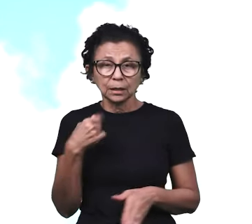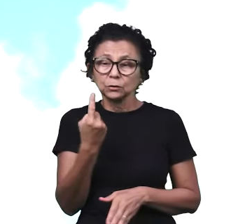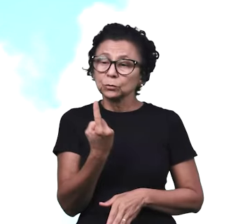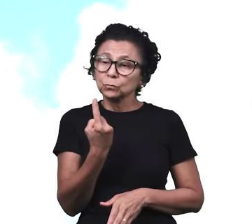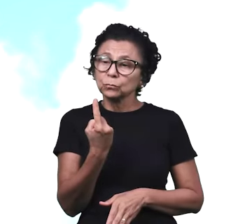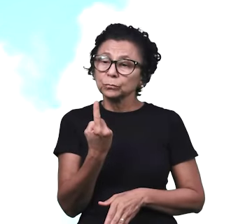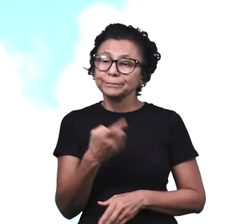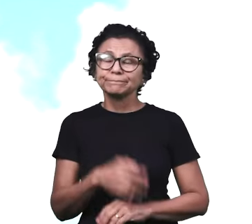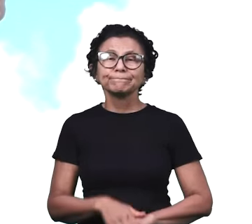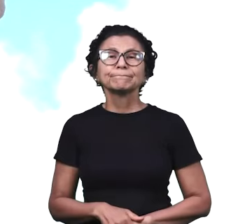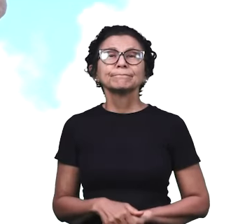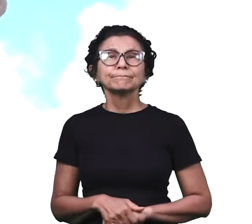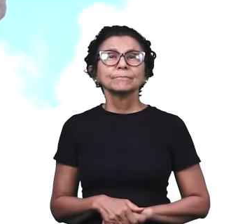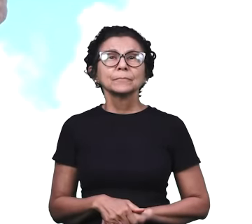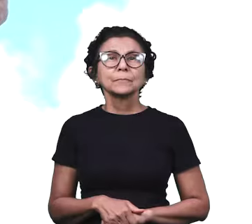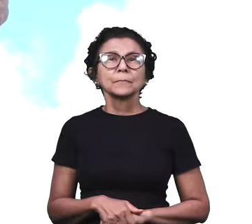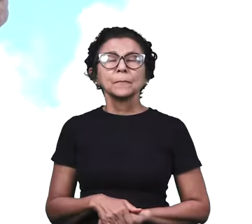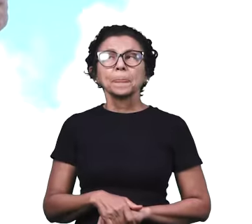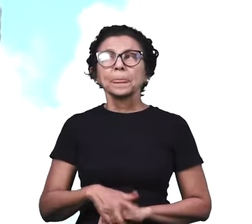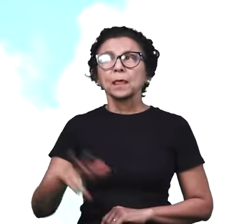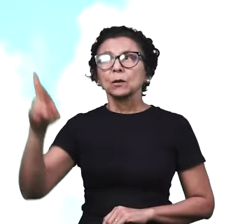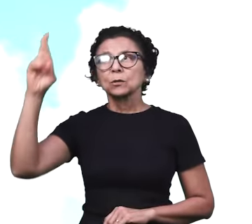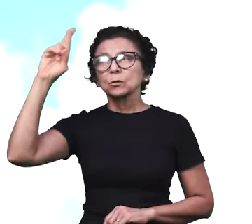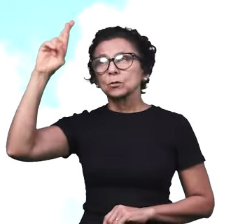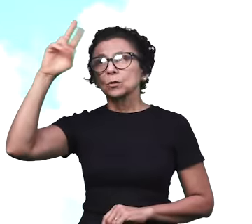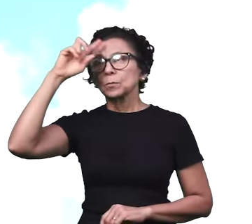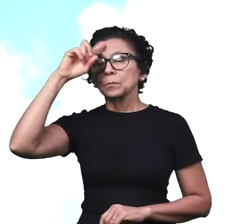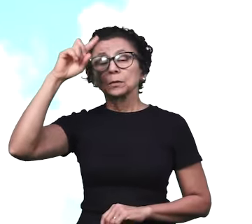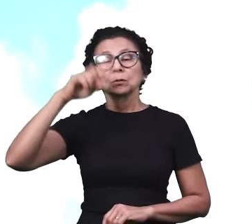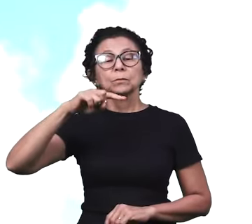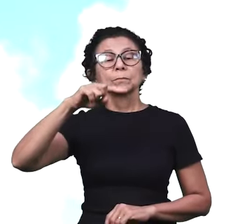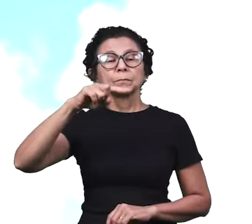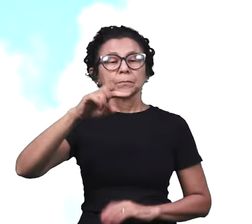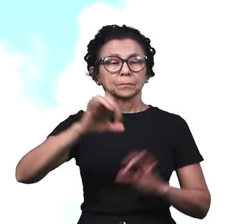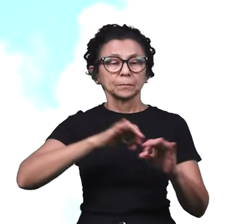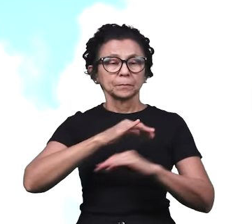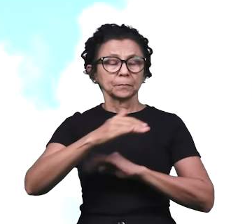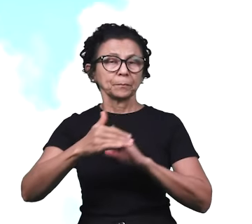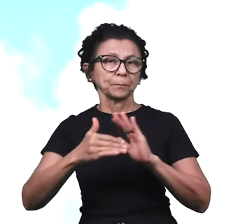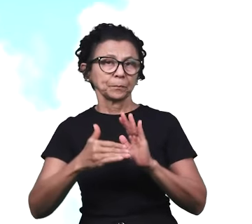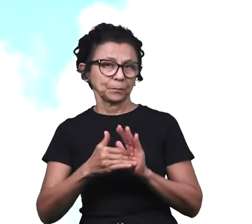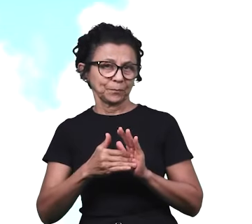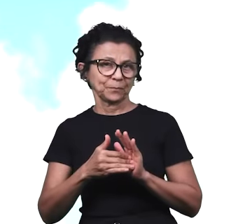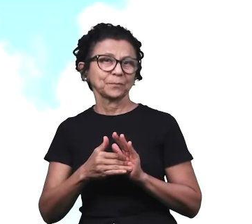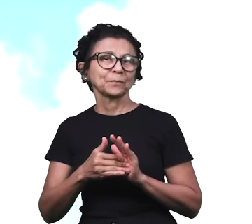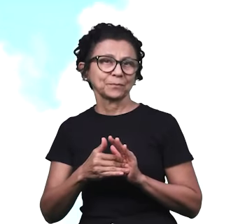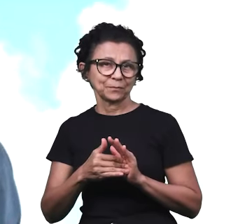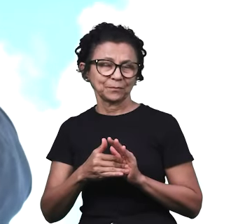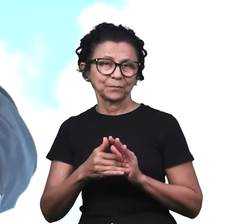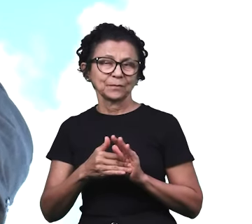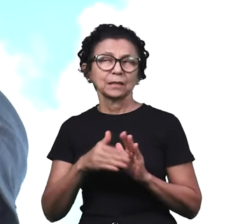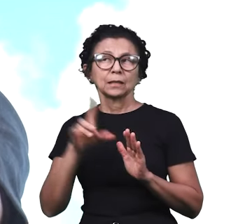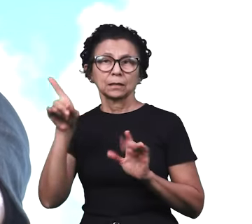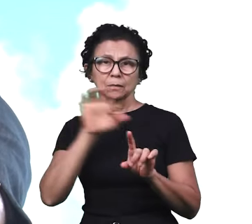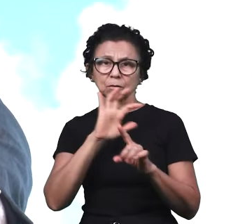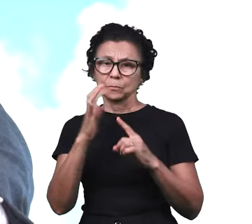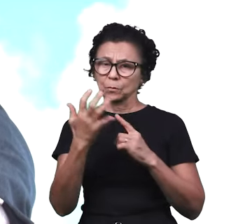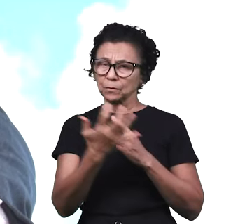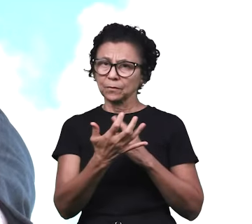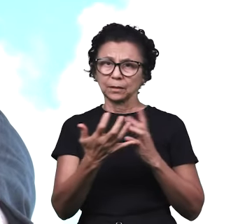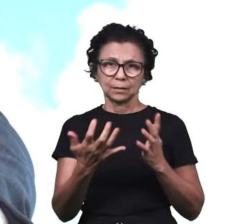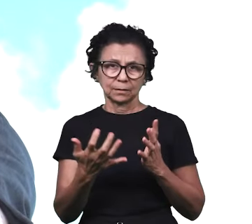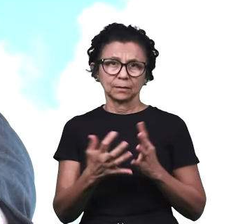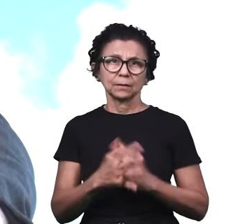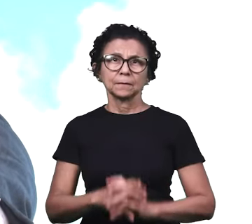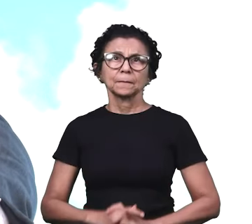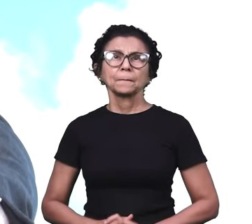na hora. O cordeiro já estava lá. O Senhor já tinha providenciado o cordeiro. Então essa bênção Deus já providenciou. O